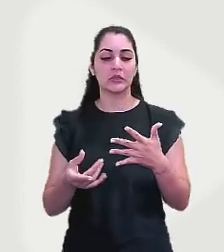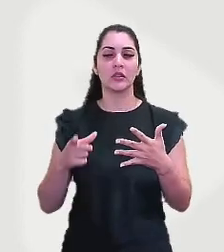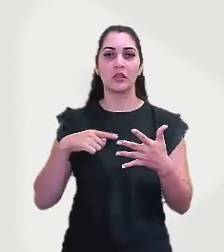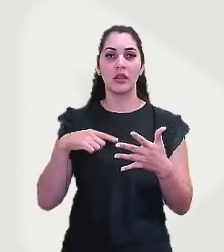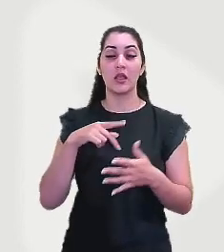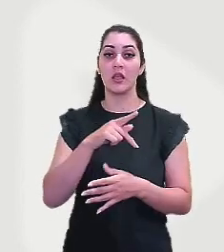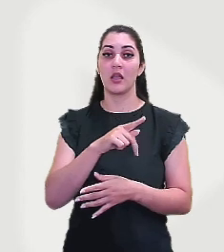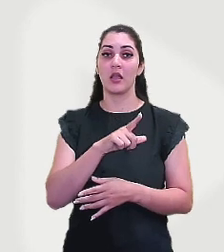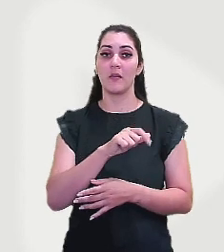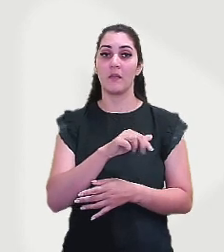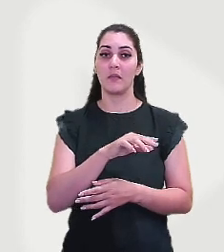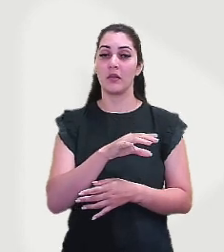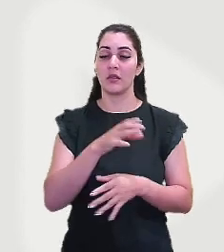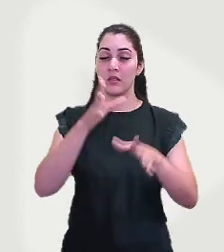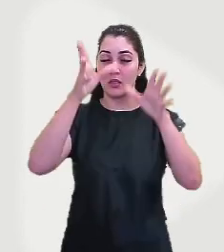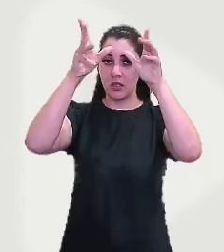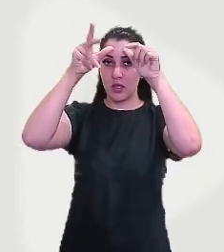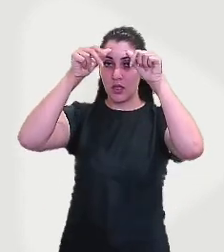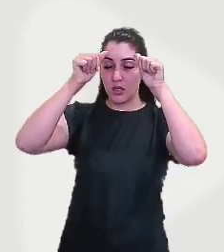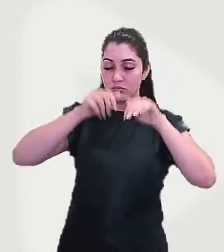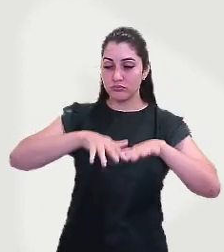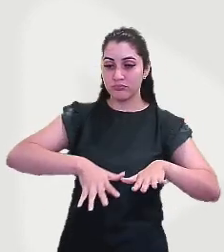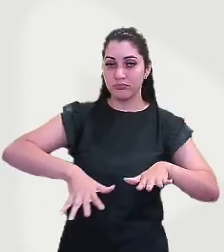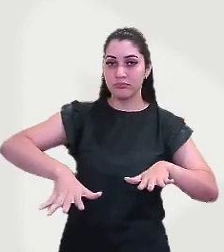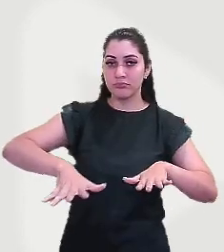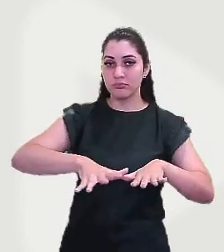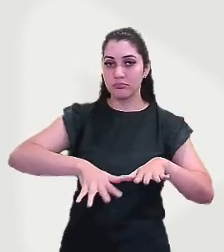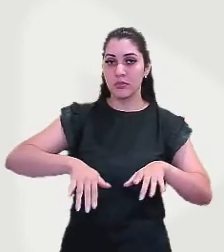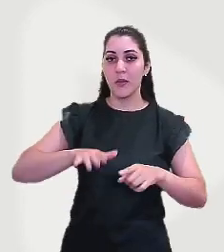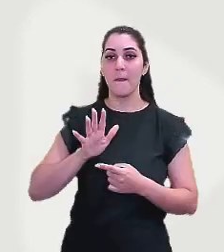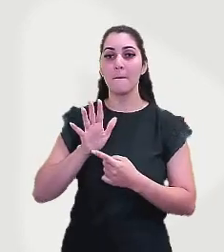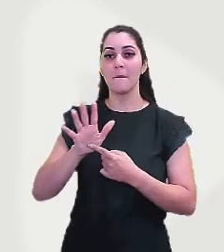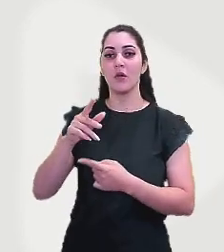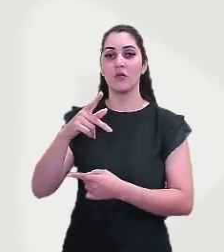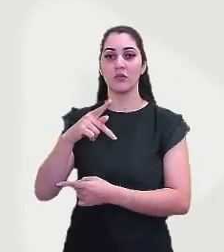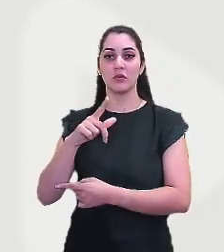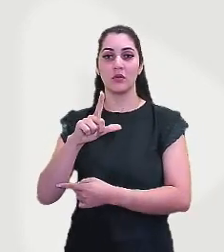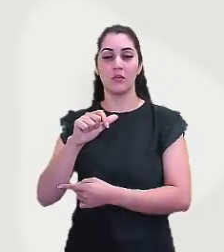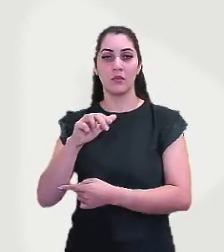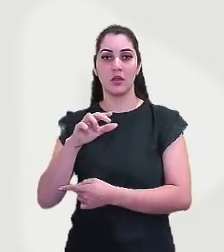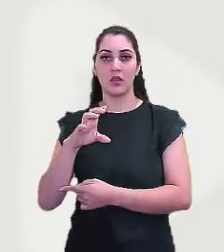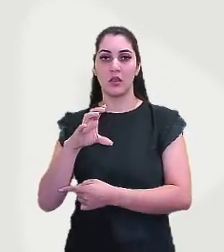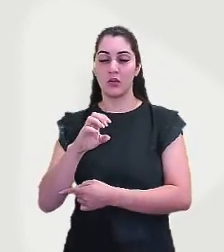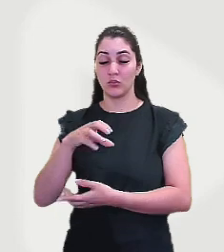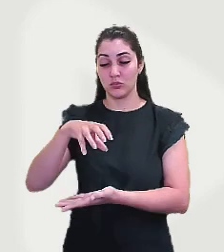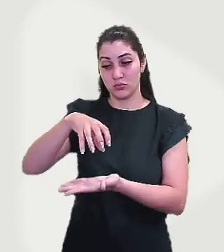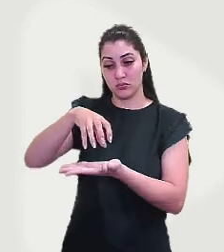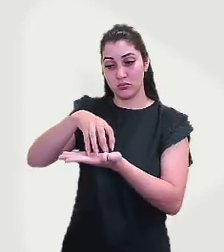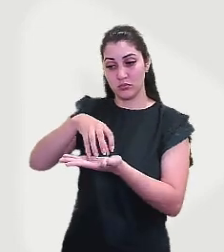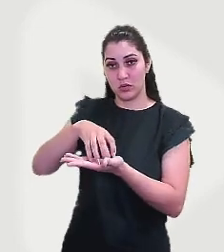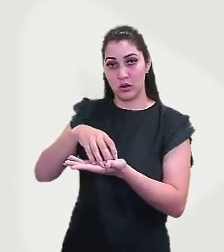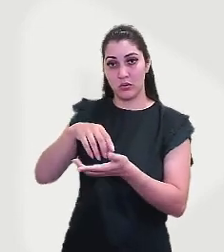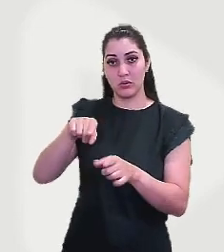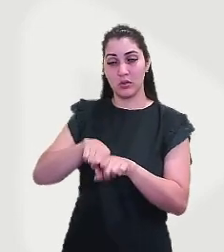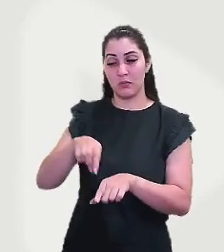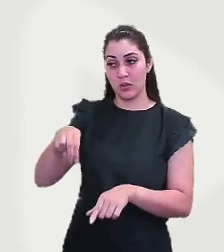da Amazônica ali também. Mostra também o Planalto Central, o nosso Planalto Nordestino, né?